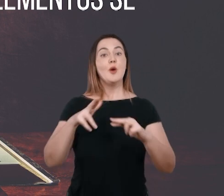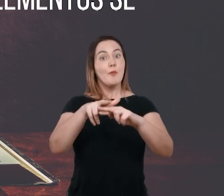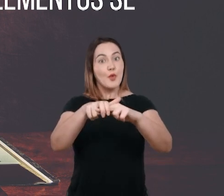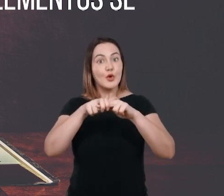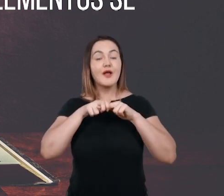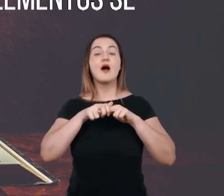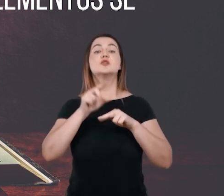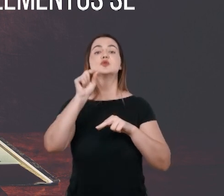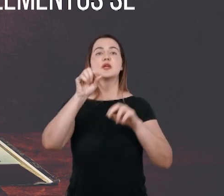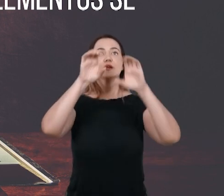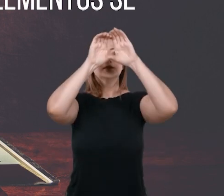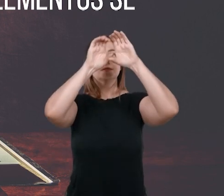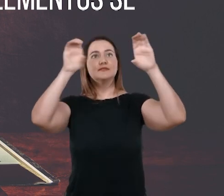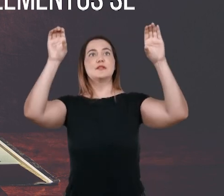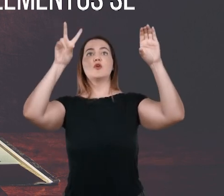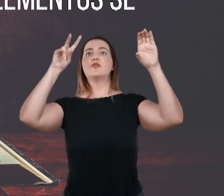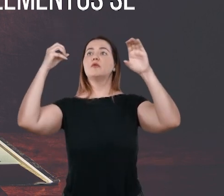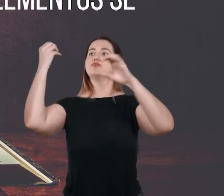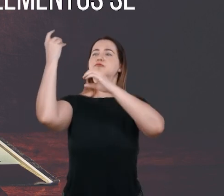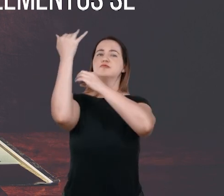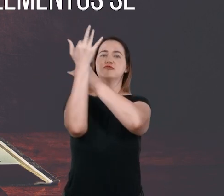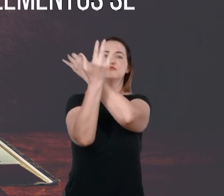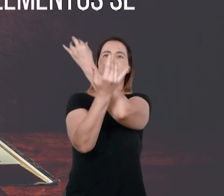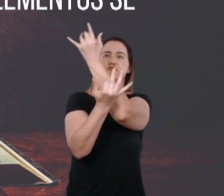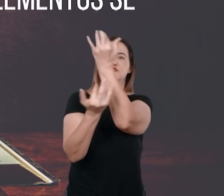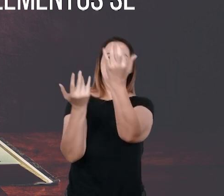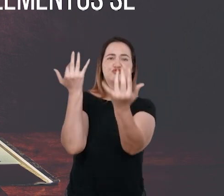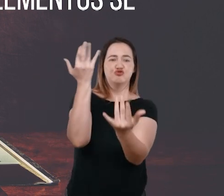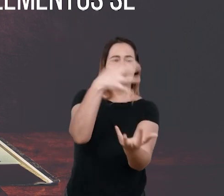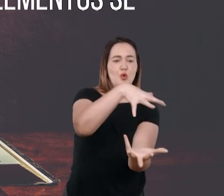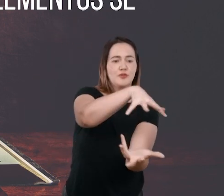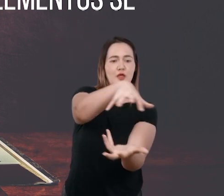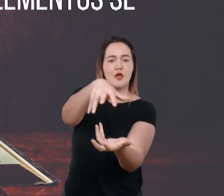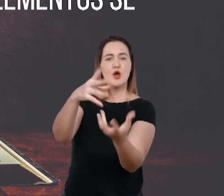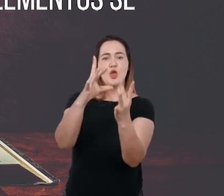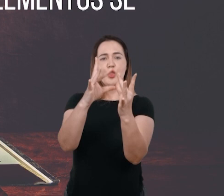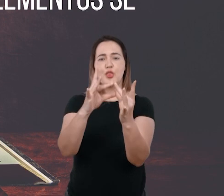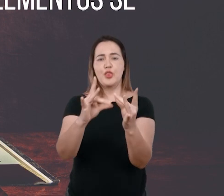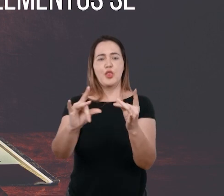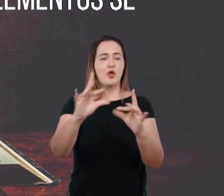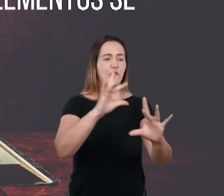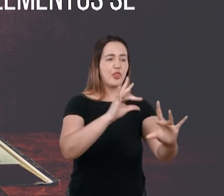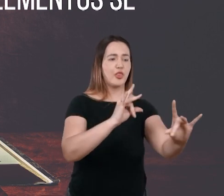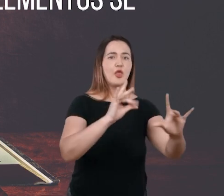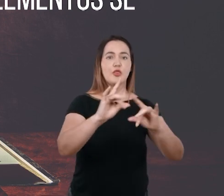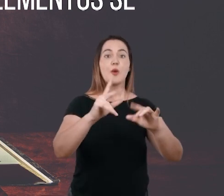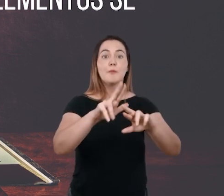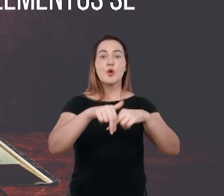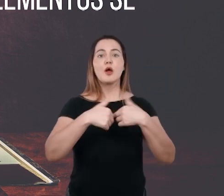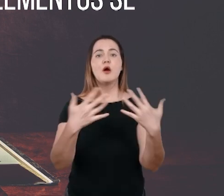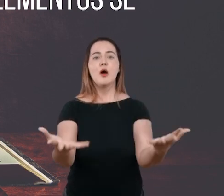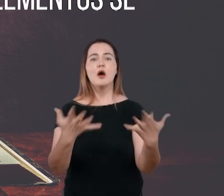Por causa desse dia, os céus incendiados serão desfeitos e os elementos derreterão